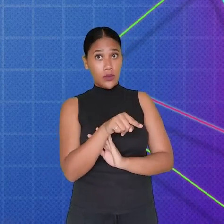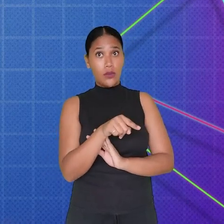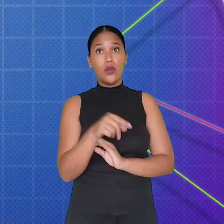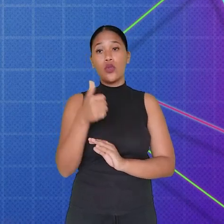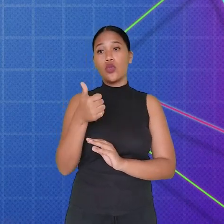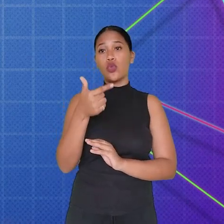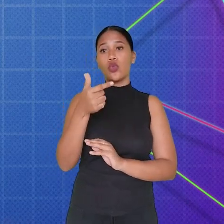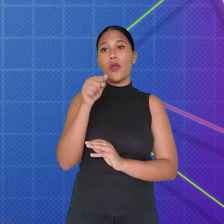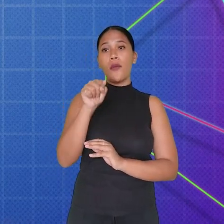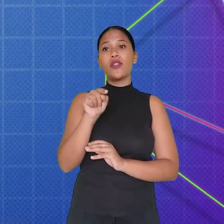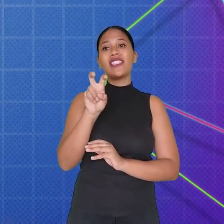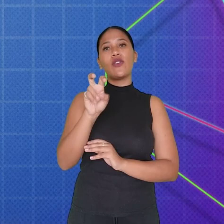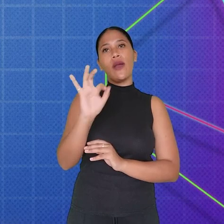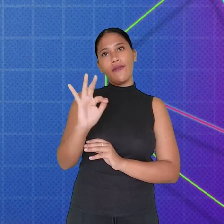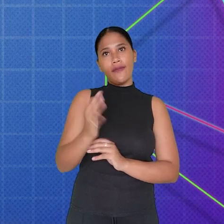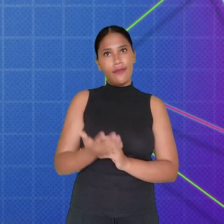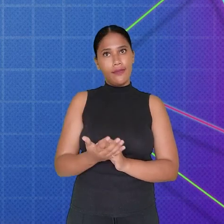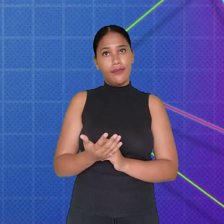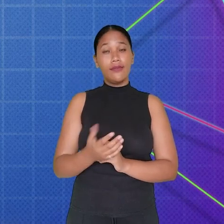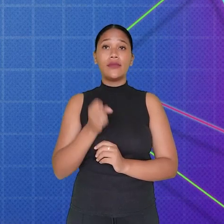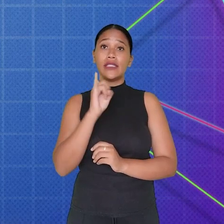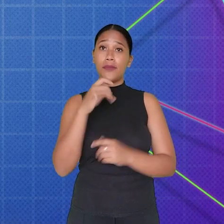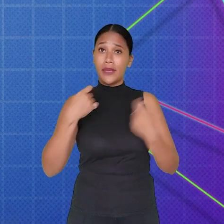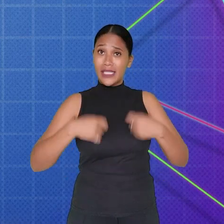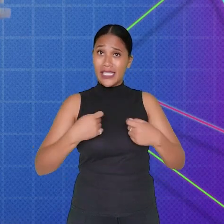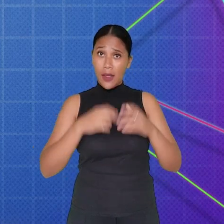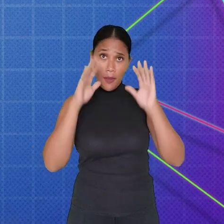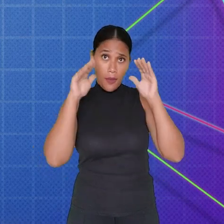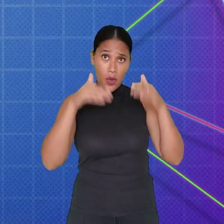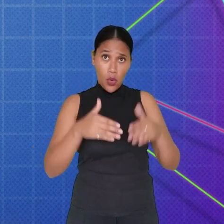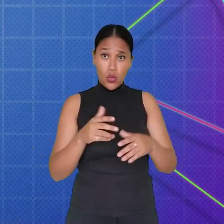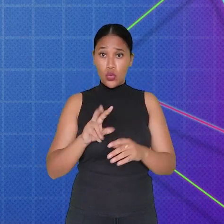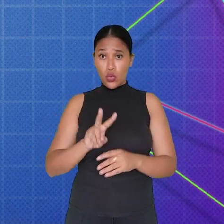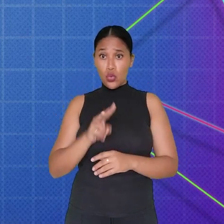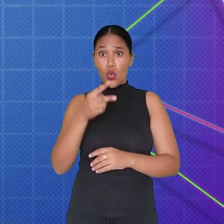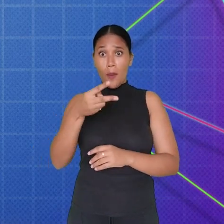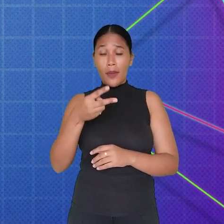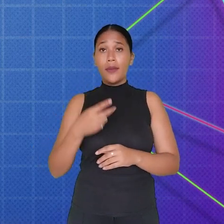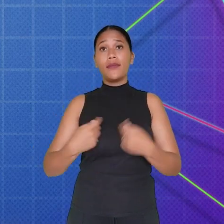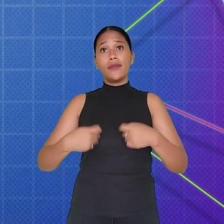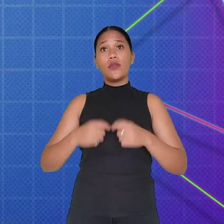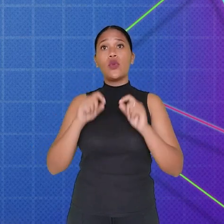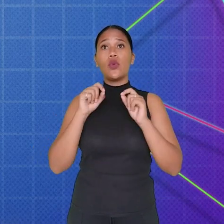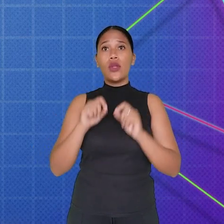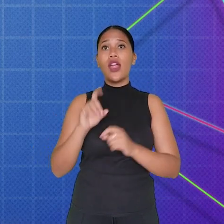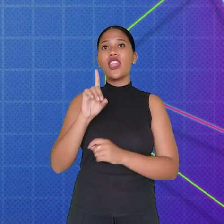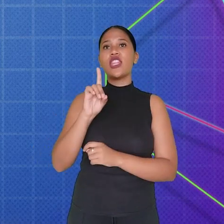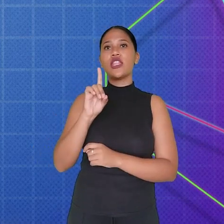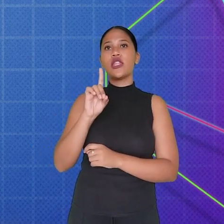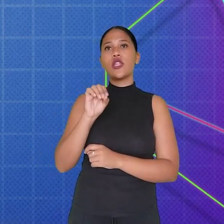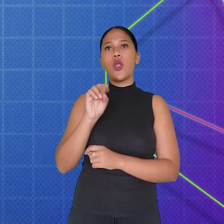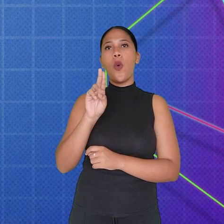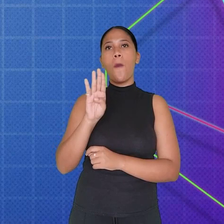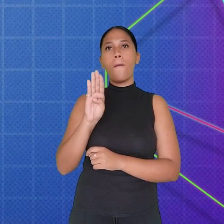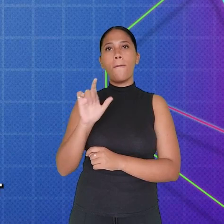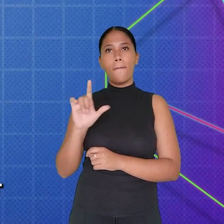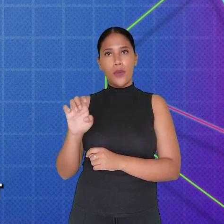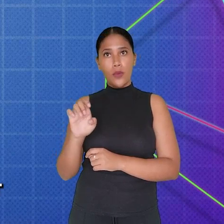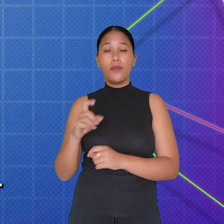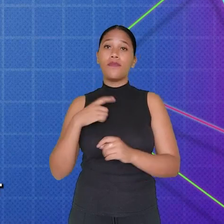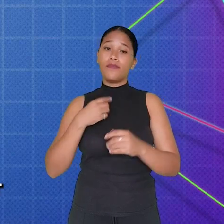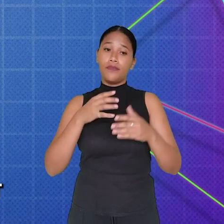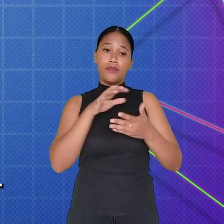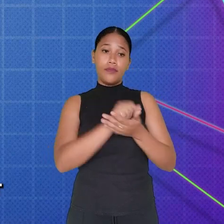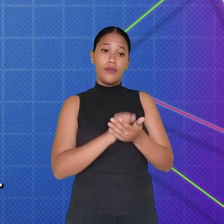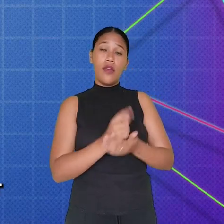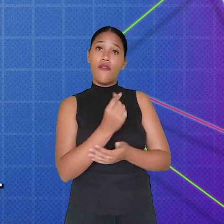exemplo, podemos armazenar um valor total do carrinho de compras. Double, valor total, igual a 62,5. A